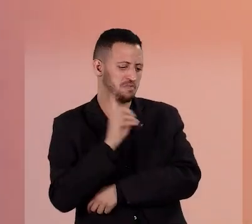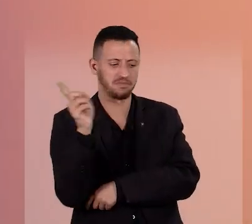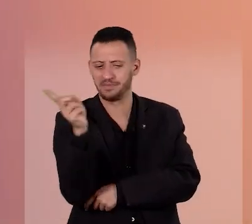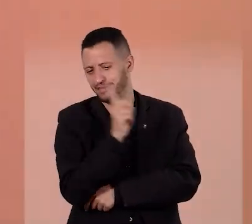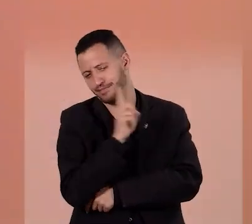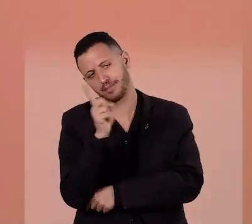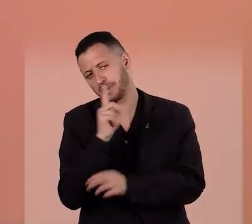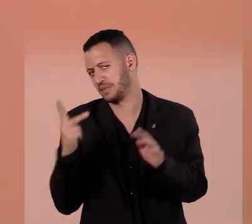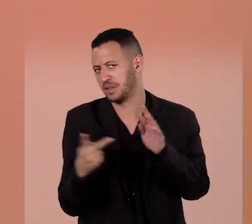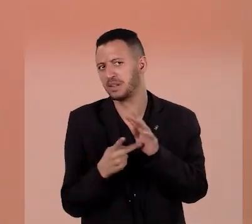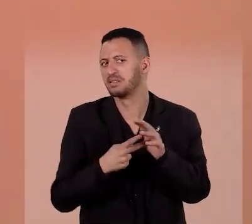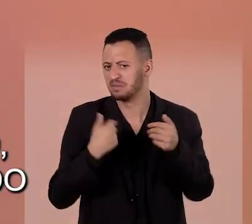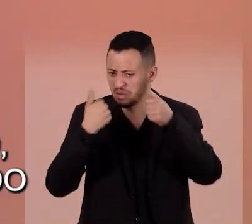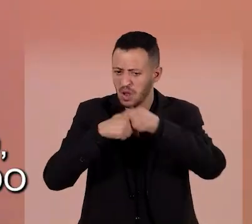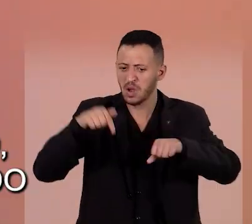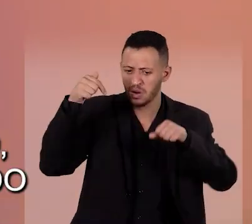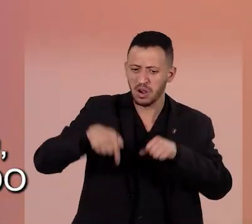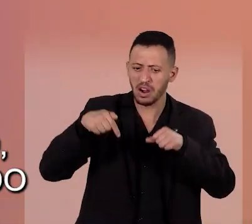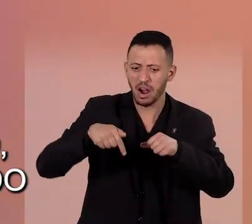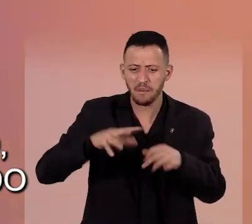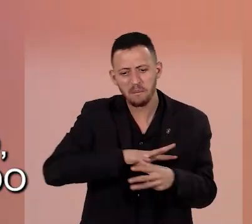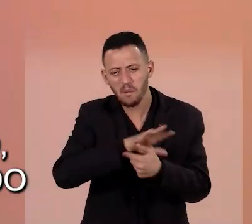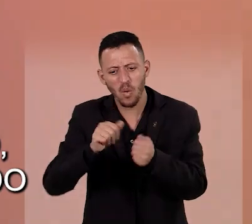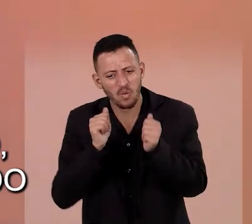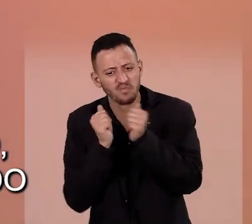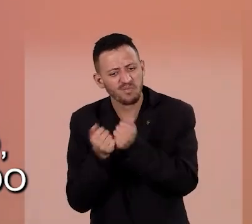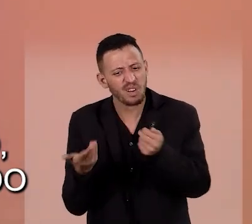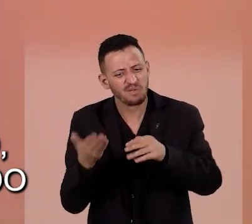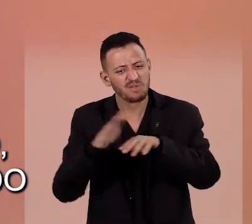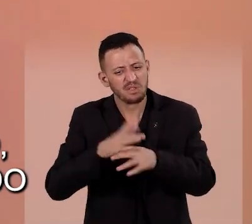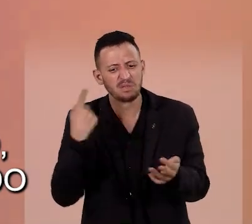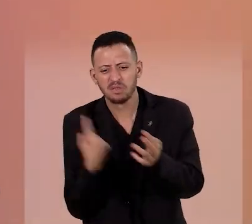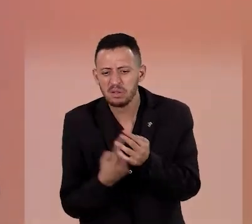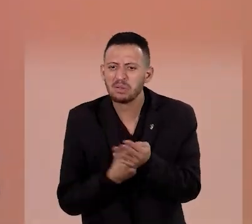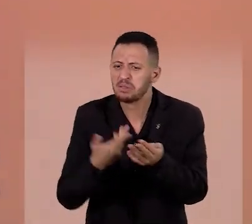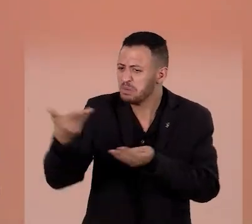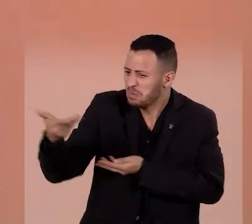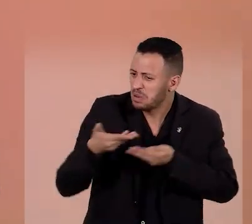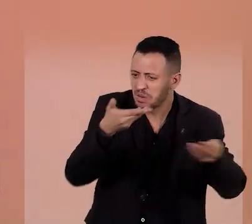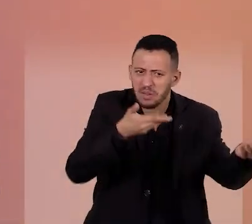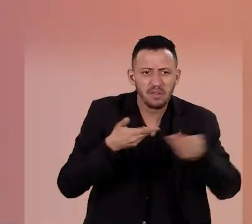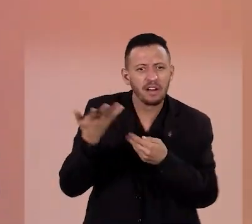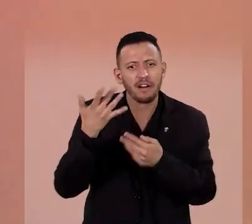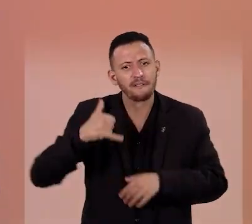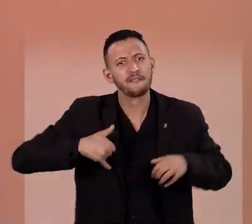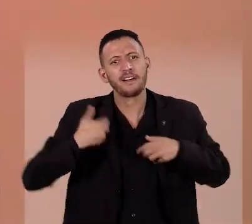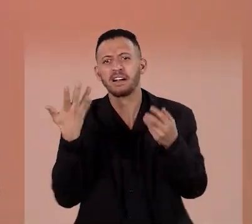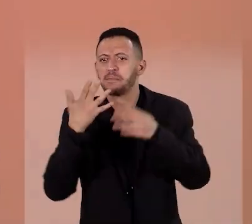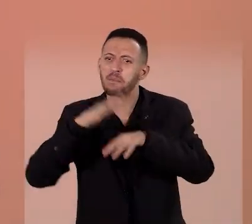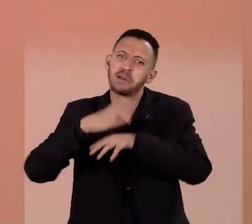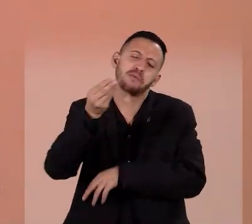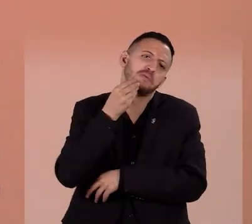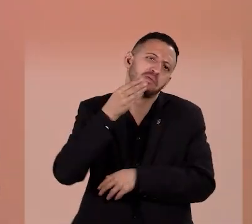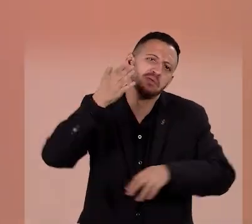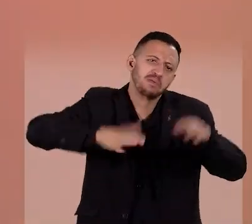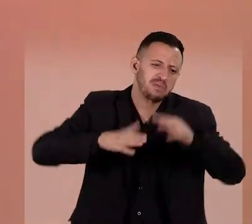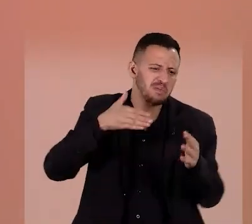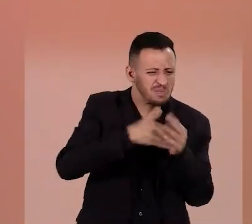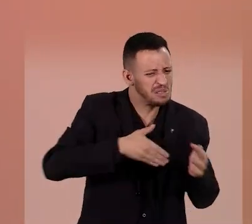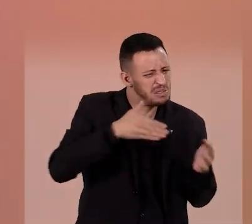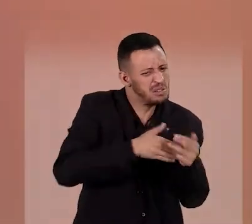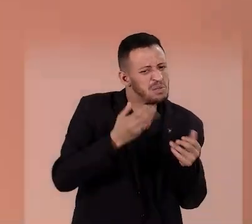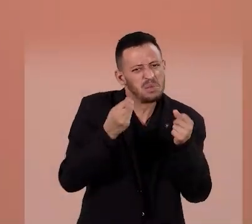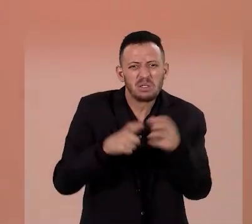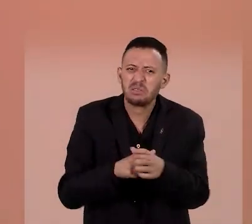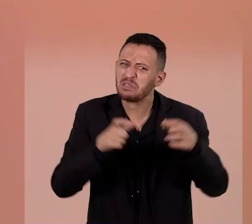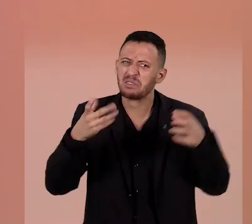só deles. Isso não é verdade. A gente tá aqui nesse mundo querendo fazer parte, querendo ser convidado para as festas, querendo ter oportunidades. É que às vezes